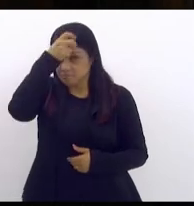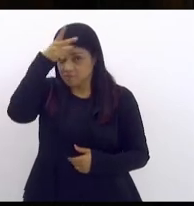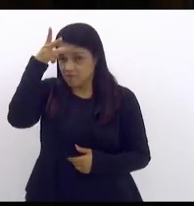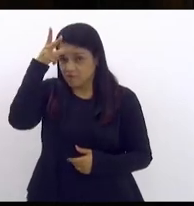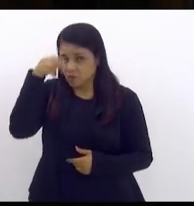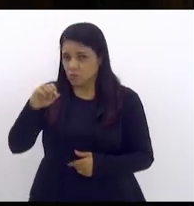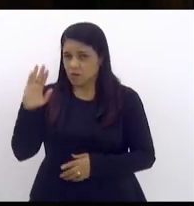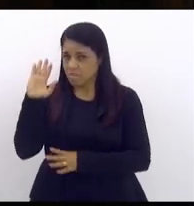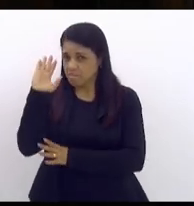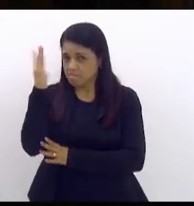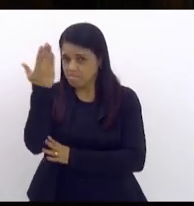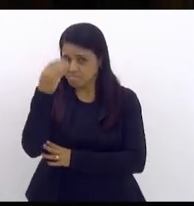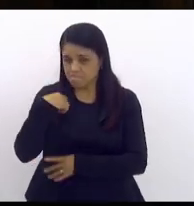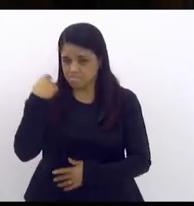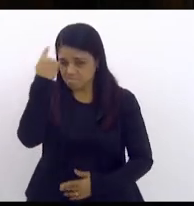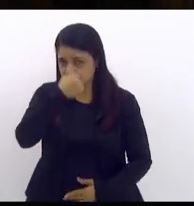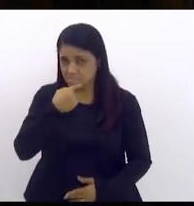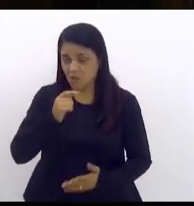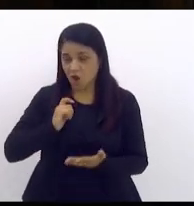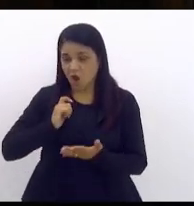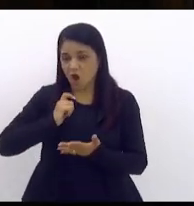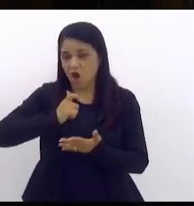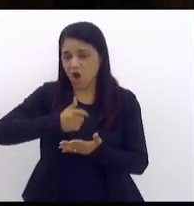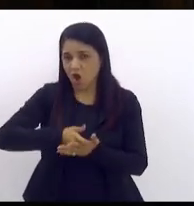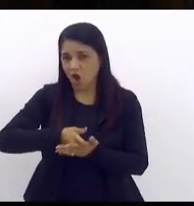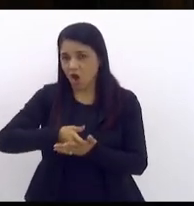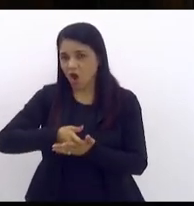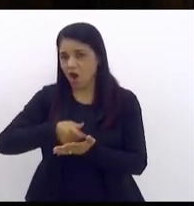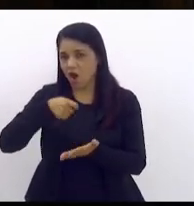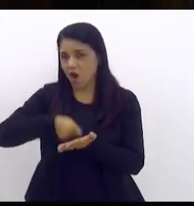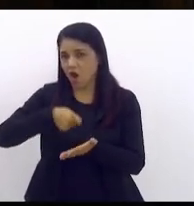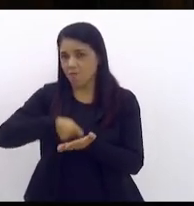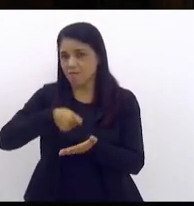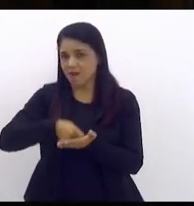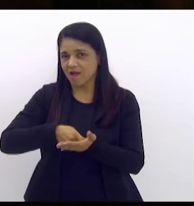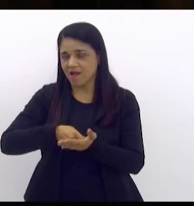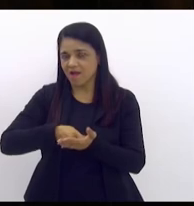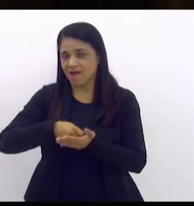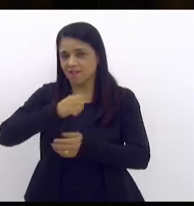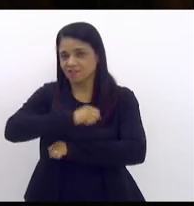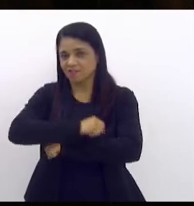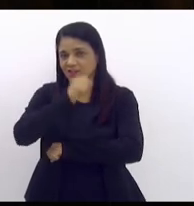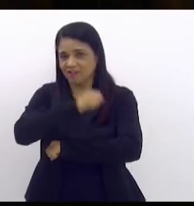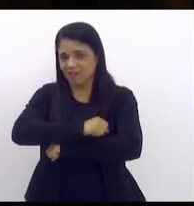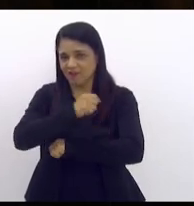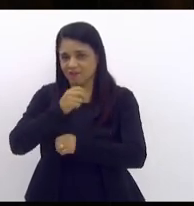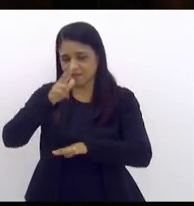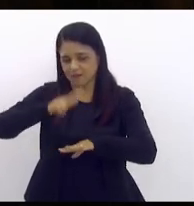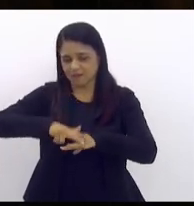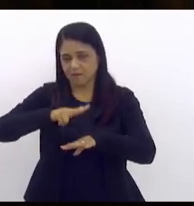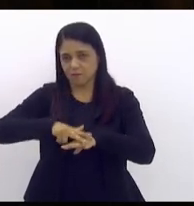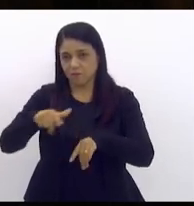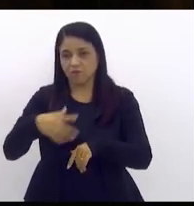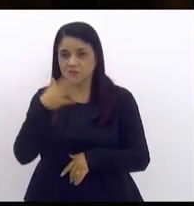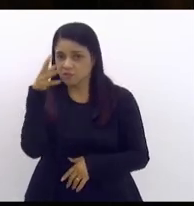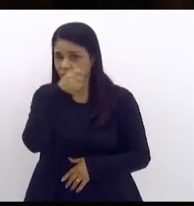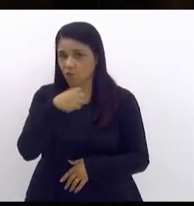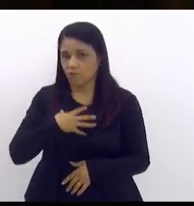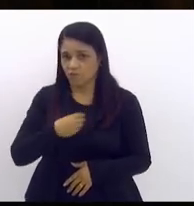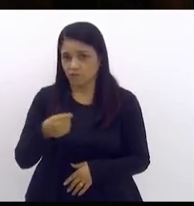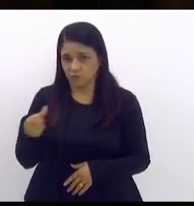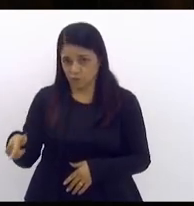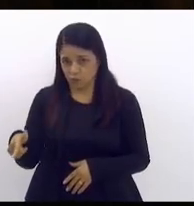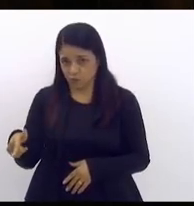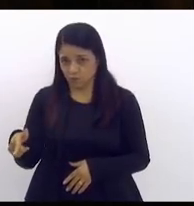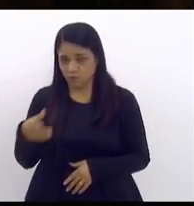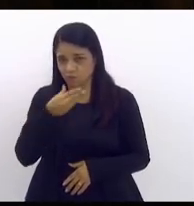pau, ainda cobrar a janela da mulher, como depredação, que ela foi salvar a vida do filho dela. E